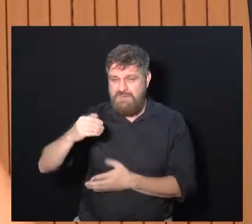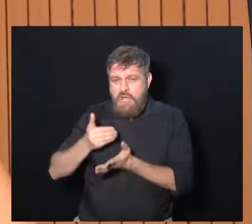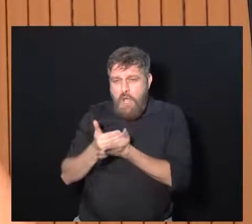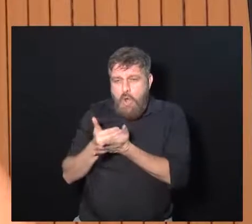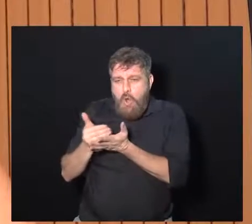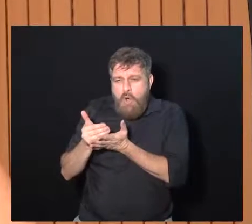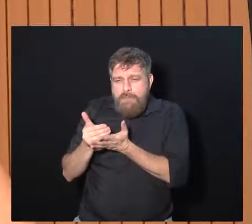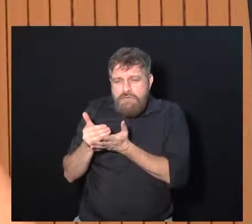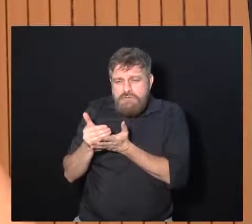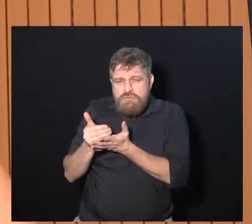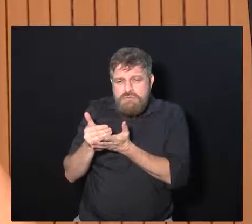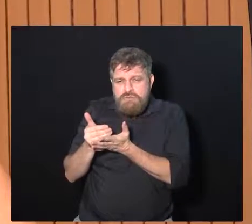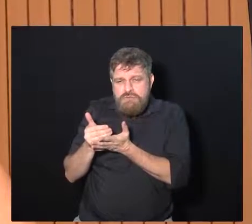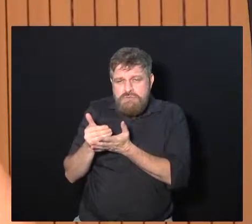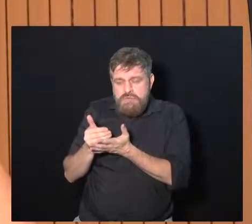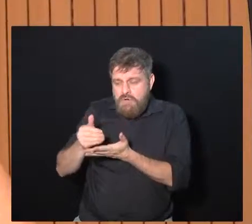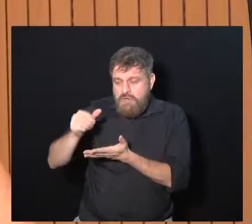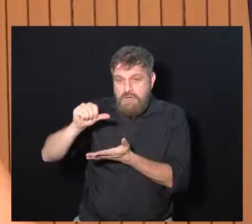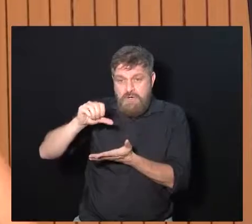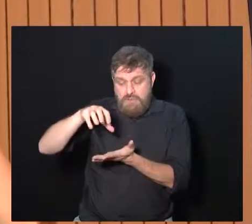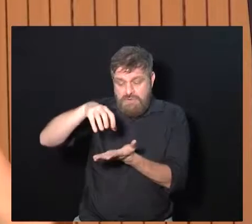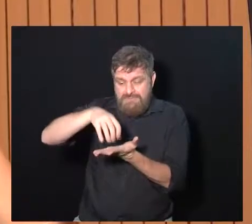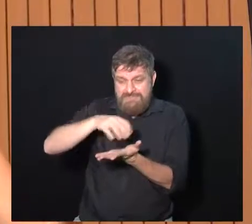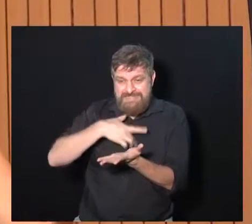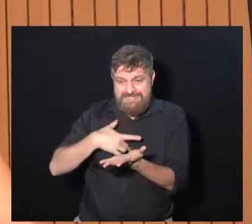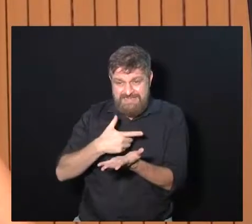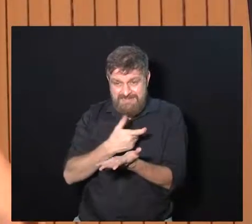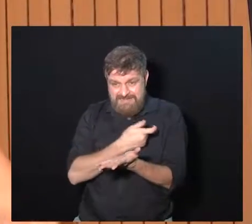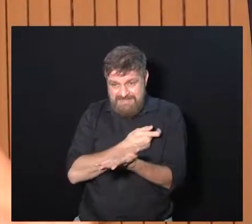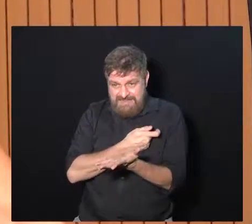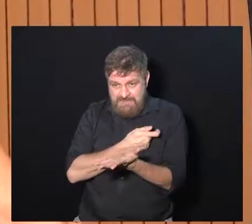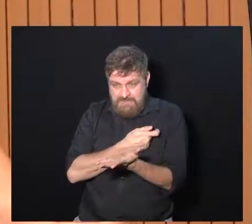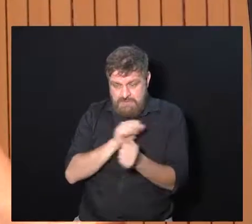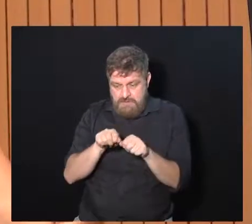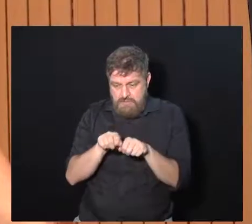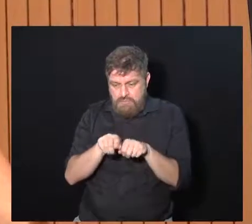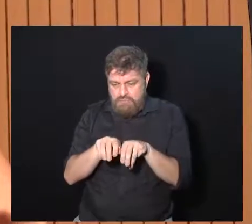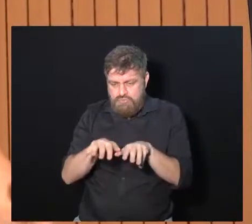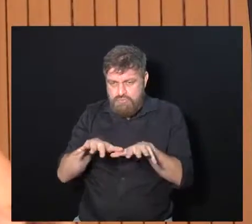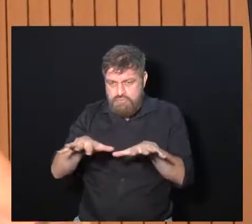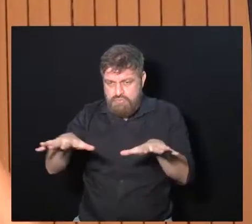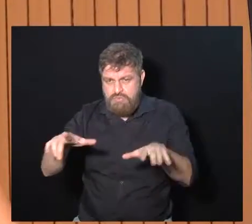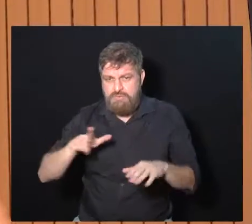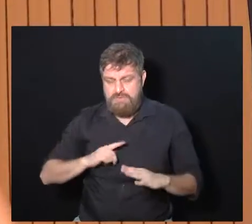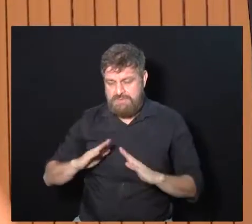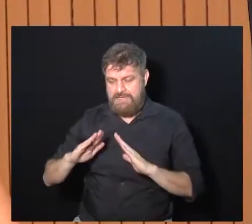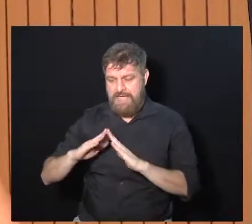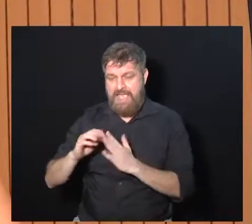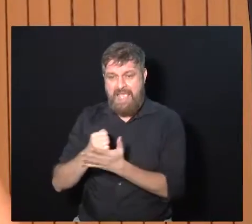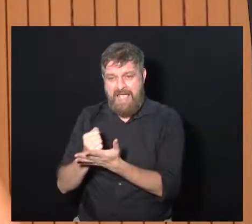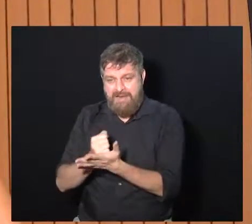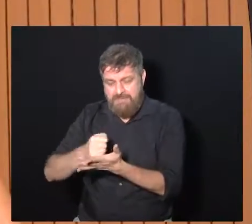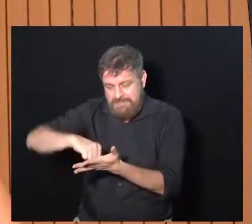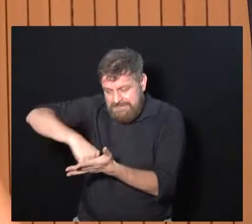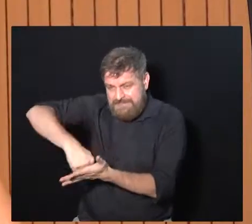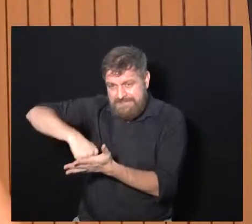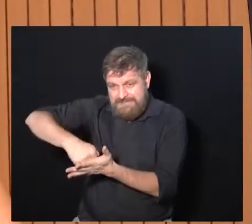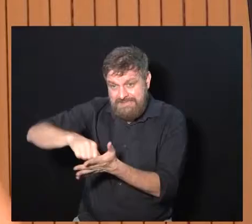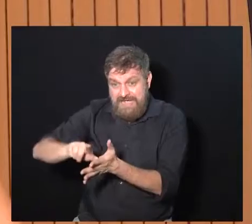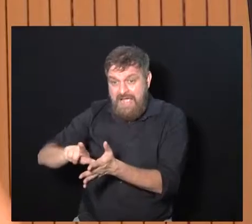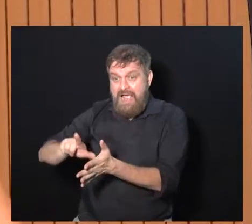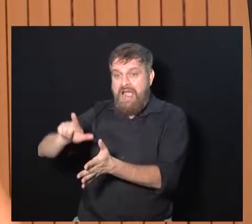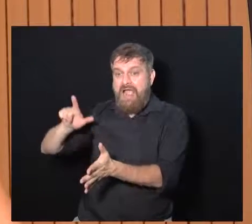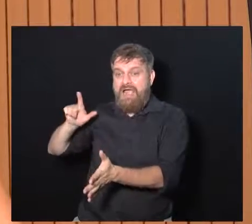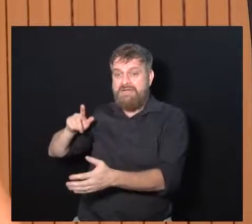no centro de saúde e teve essa farmácia de manipulação, e ela é anterior até às